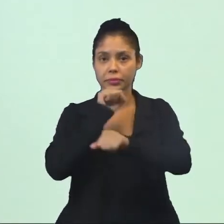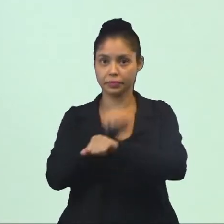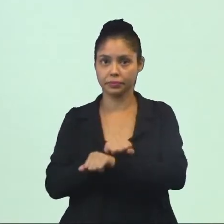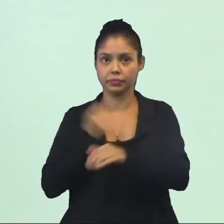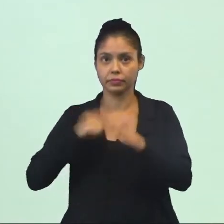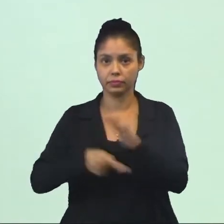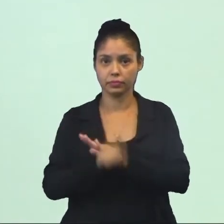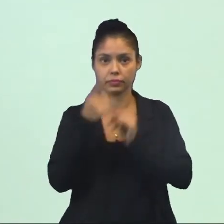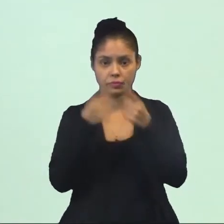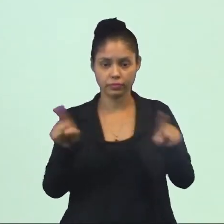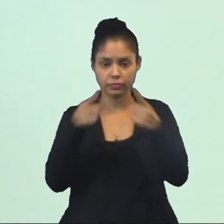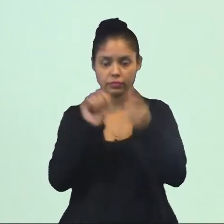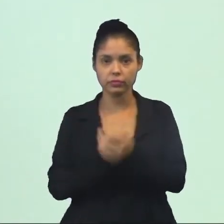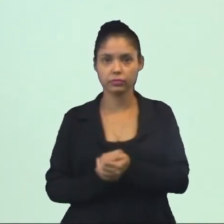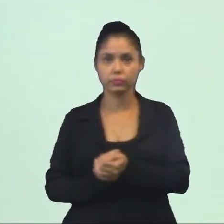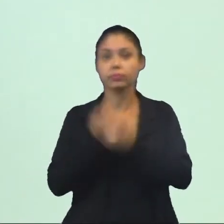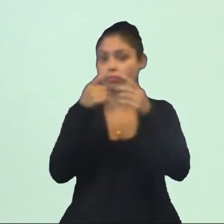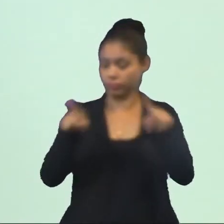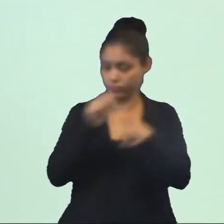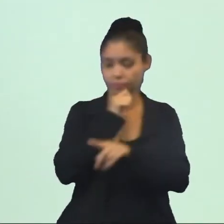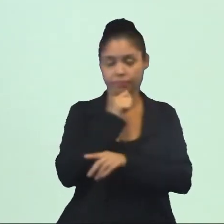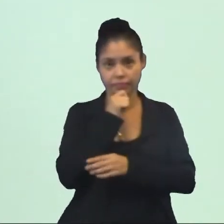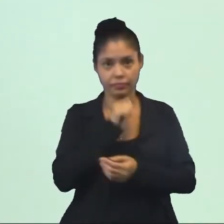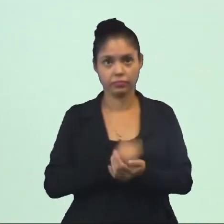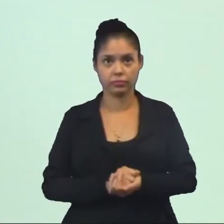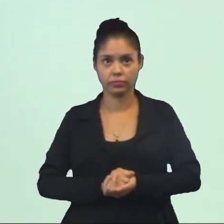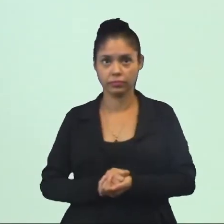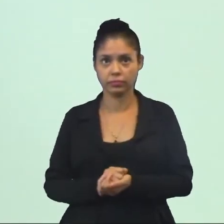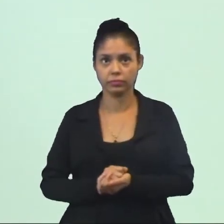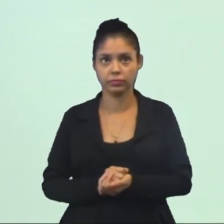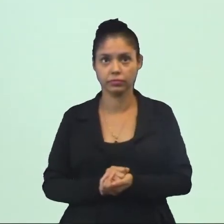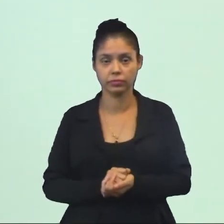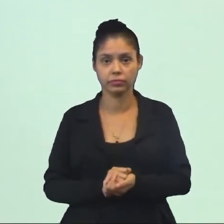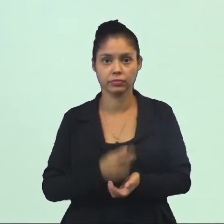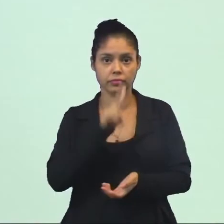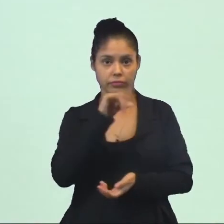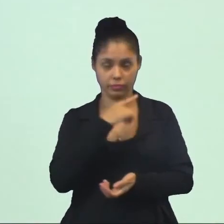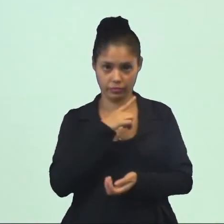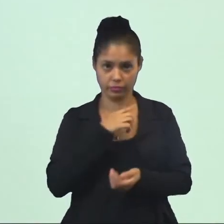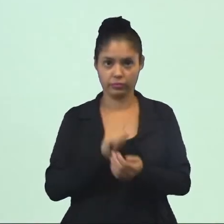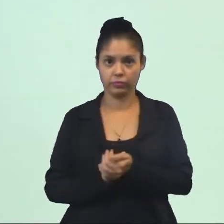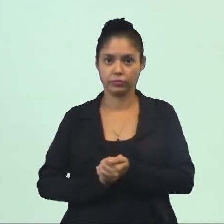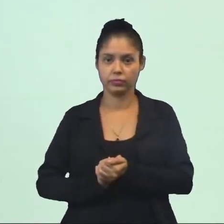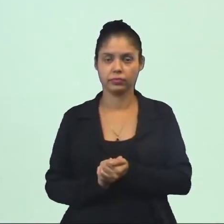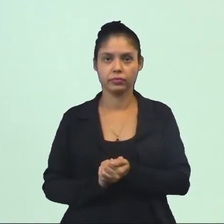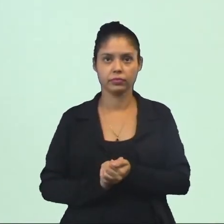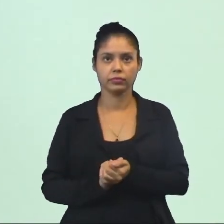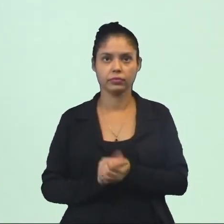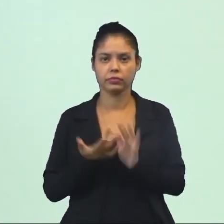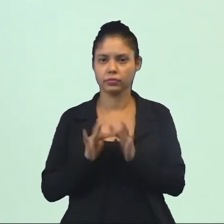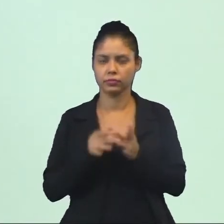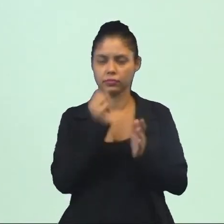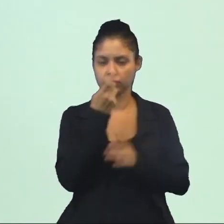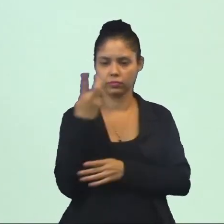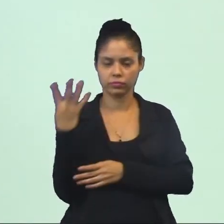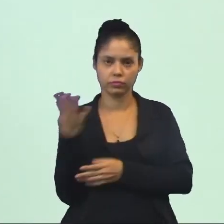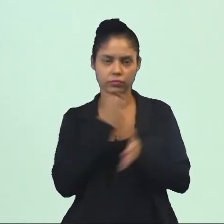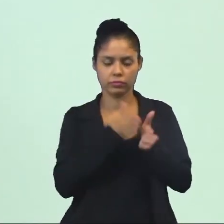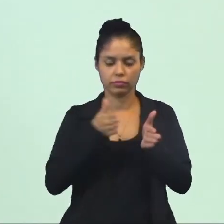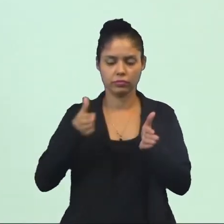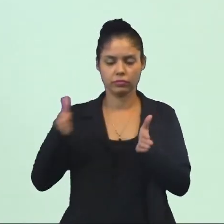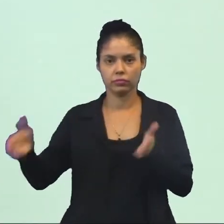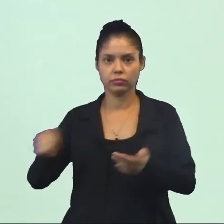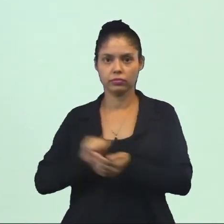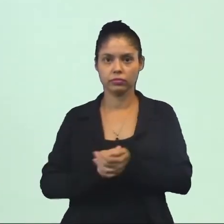a pausa dentro da música é música né após vai ser rosa mas ela tá tendo uma contagem ali nos compassos